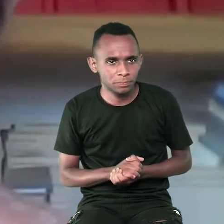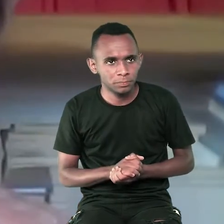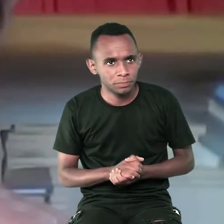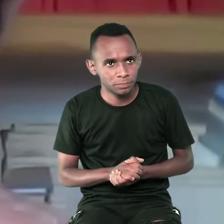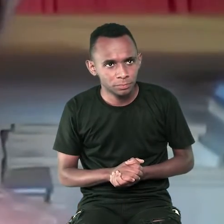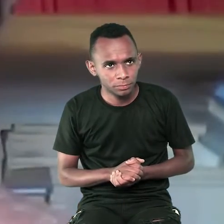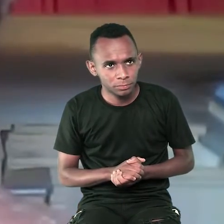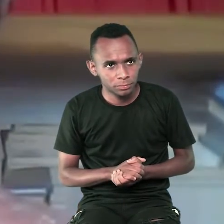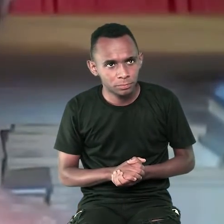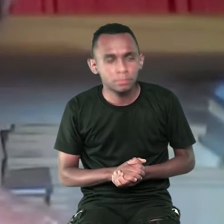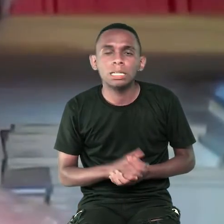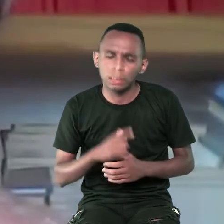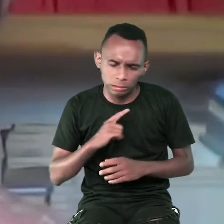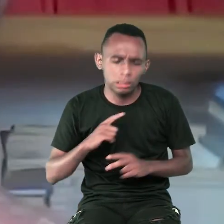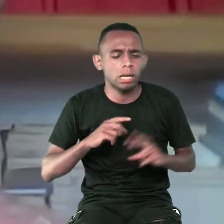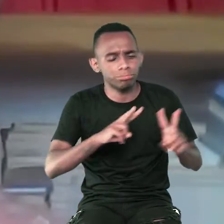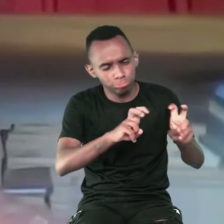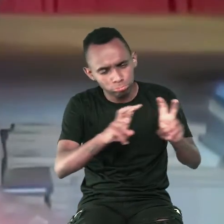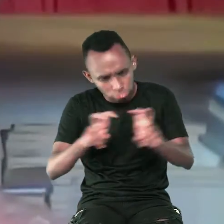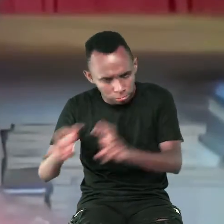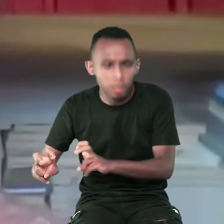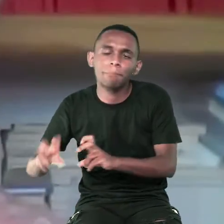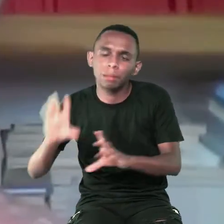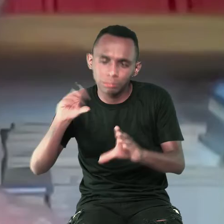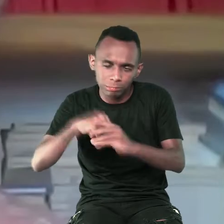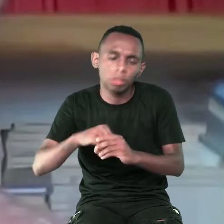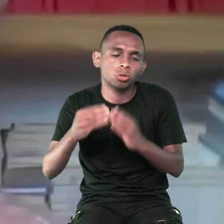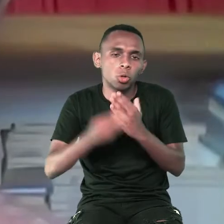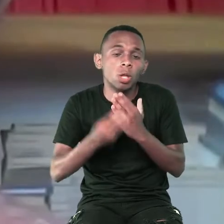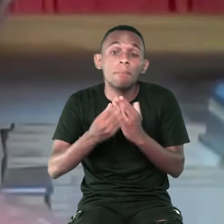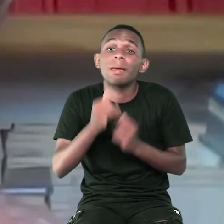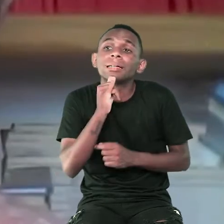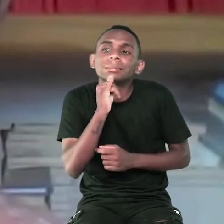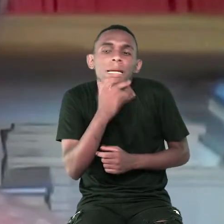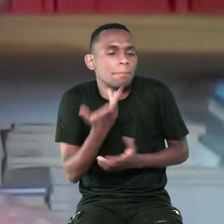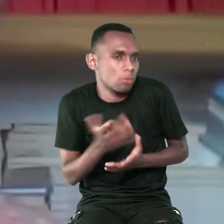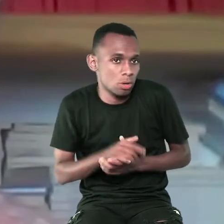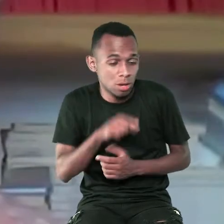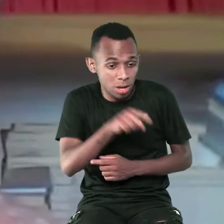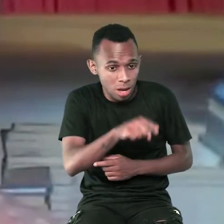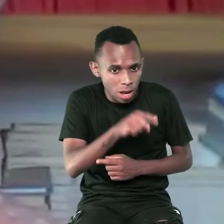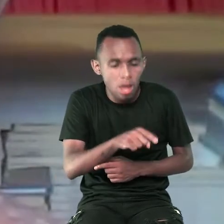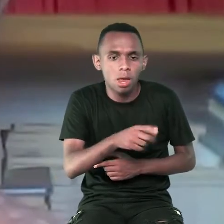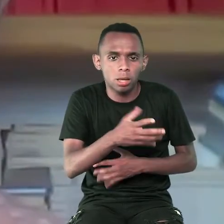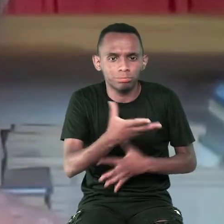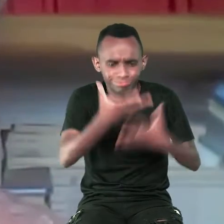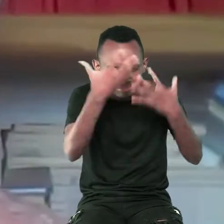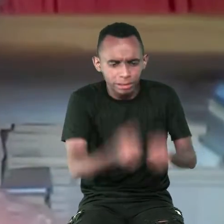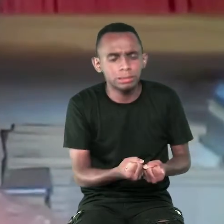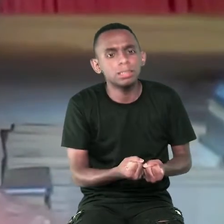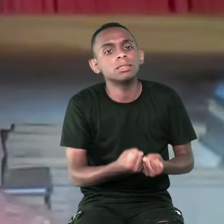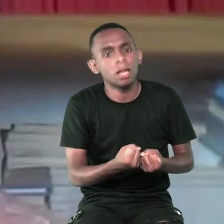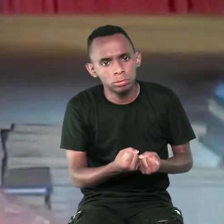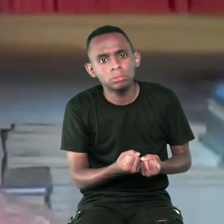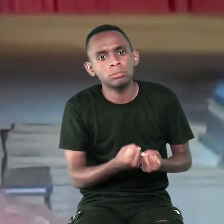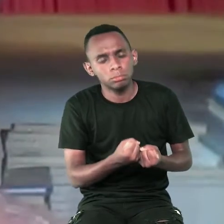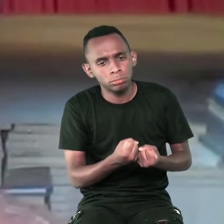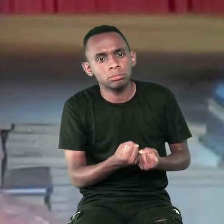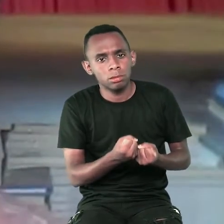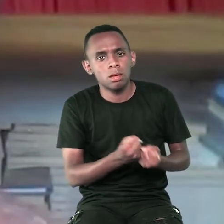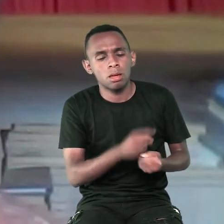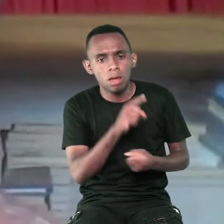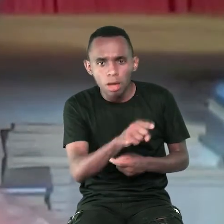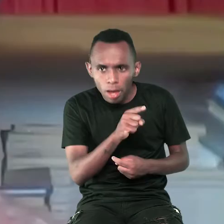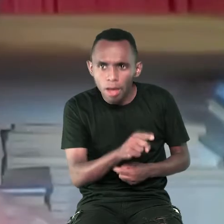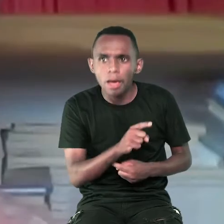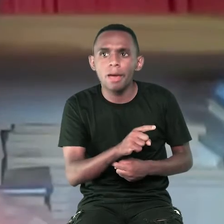tem muita coisa mesmo, assim, muita coisa mesmo. Por exemplo, essa questão dela ter assumido o negócio, eu acho que